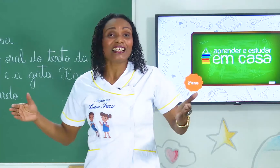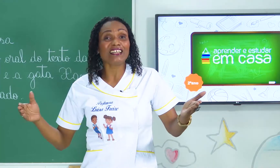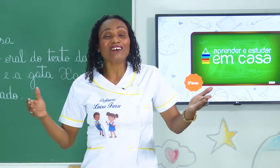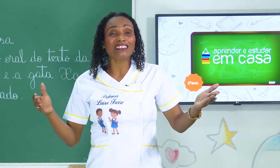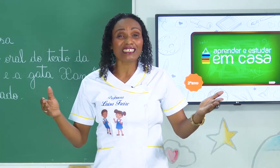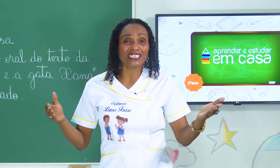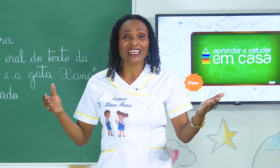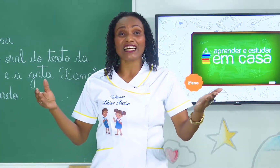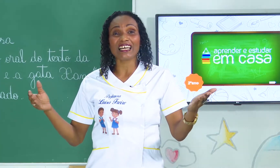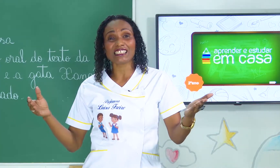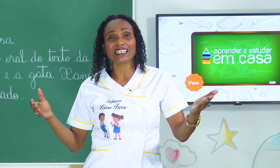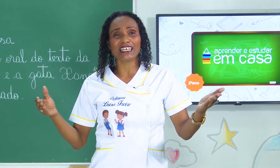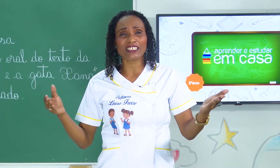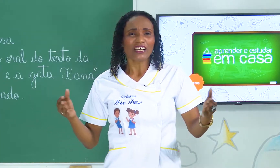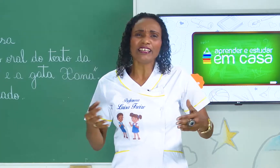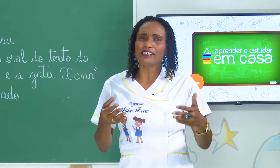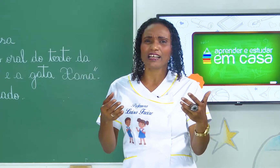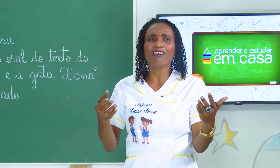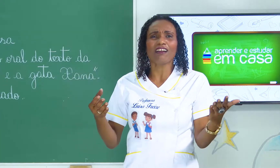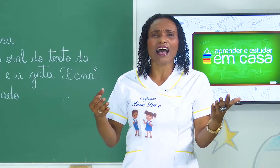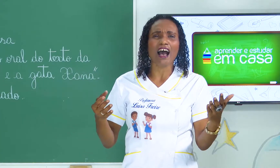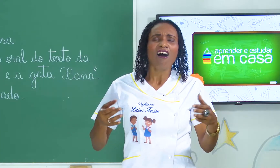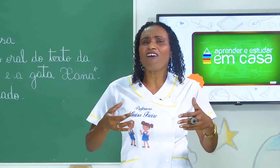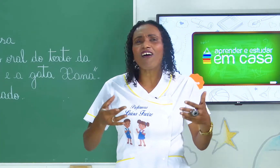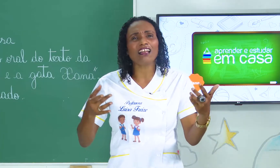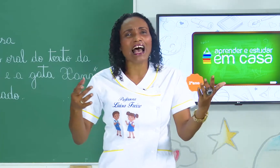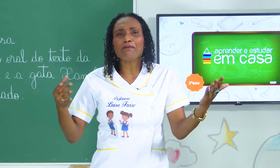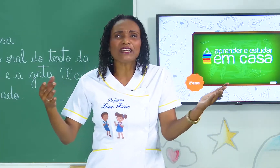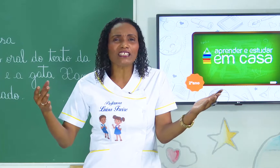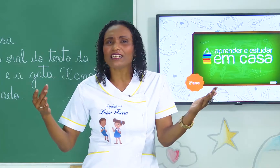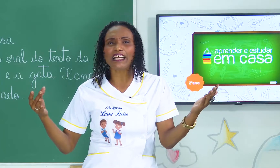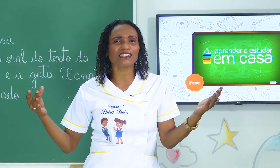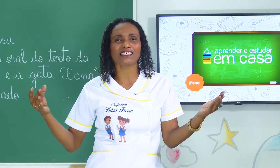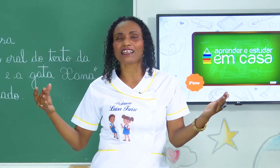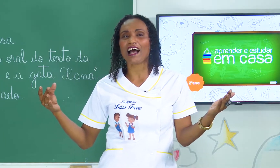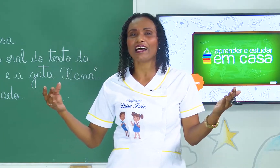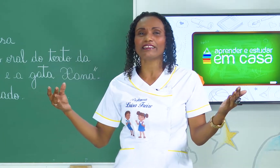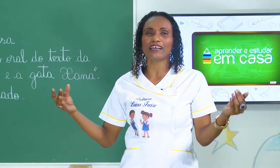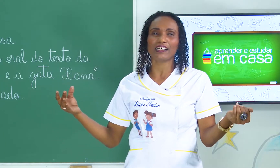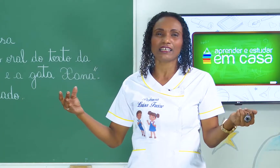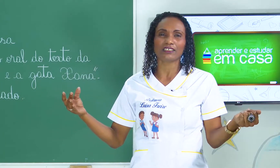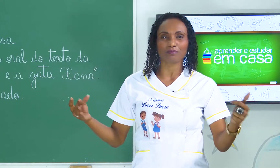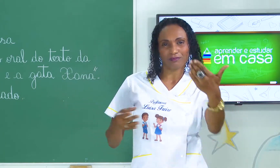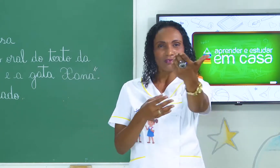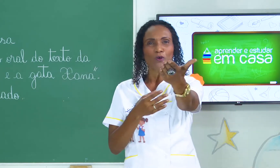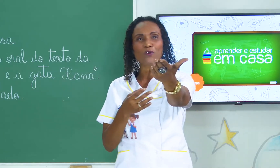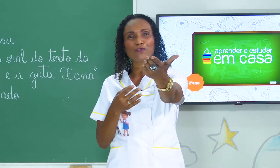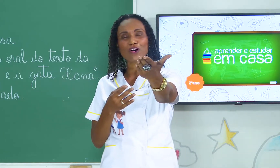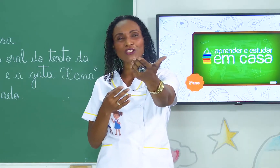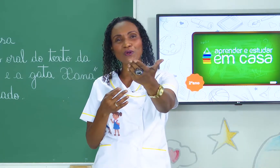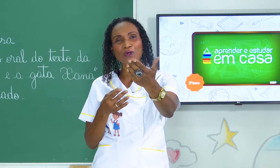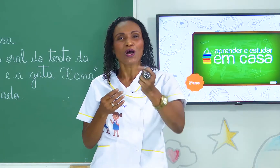e não te esqueças e dizer olá olá minhas criançada se